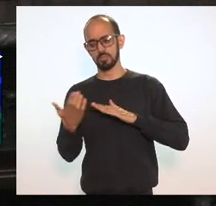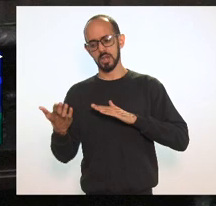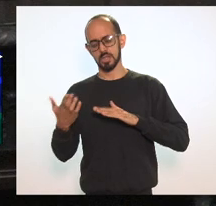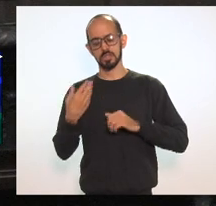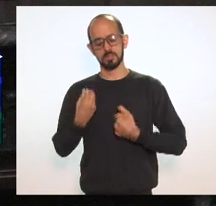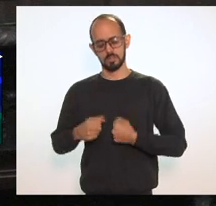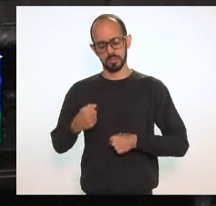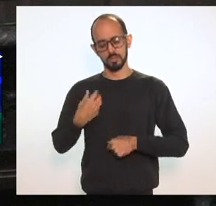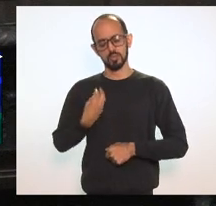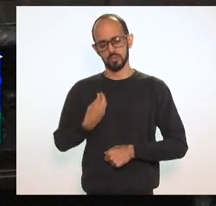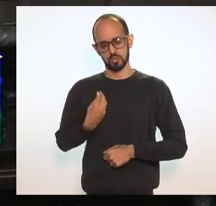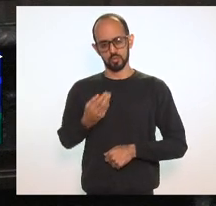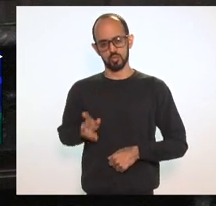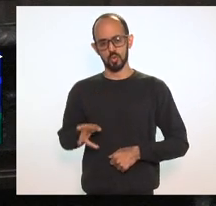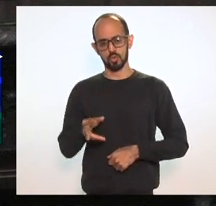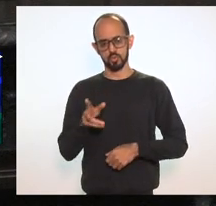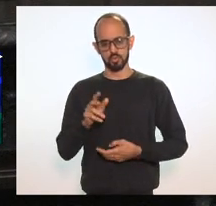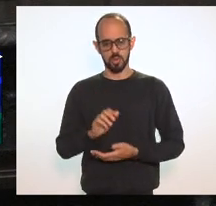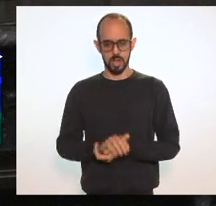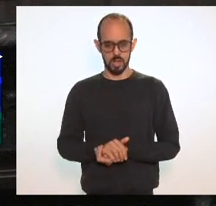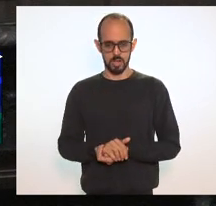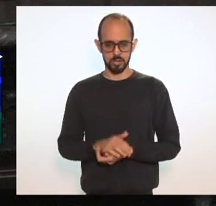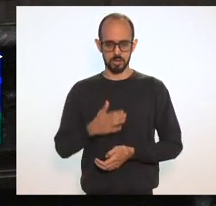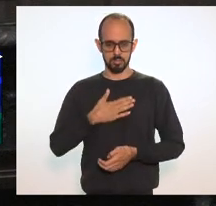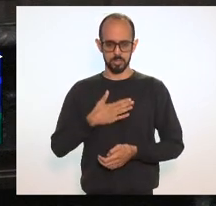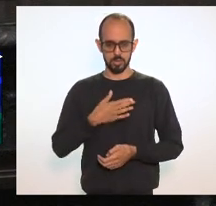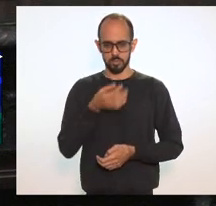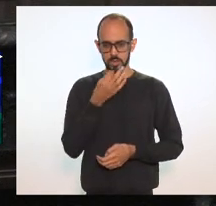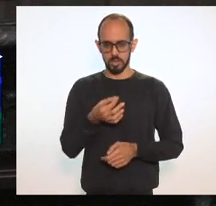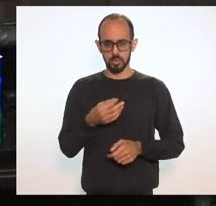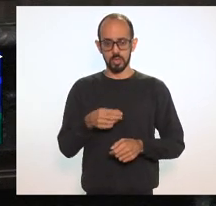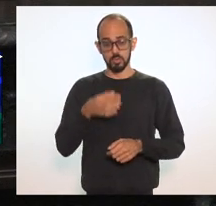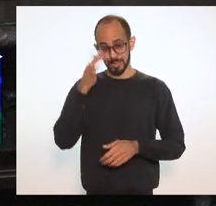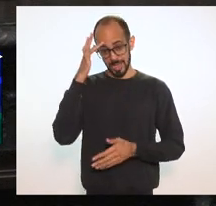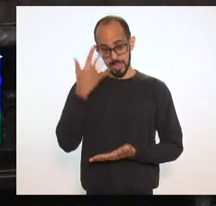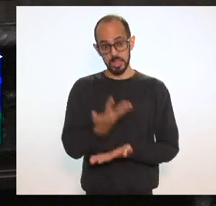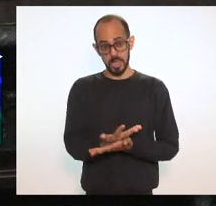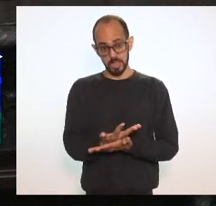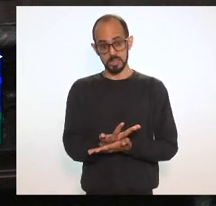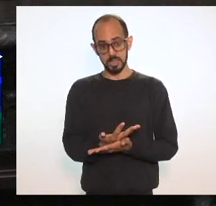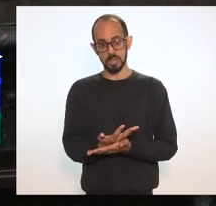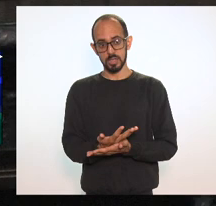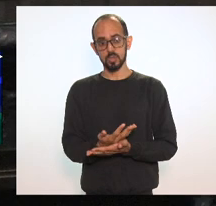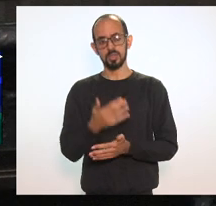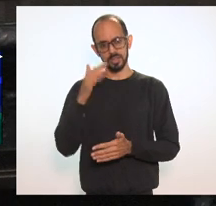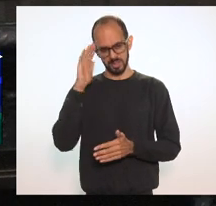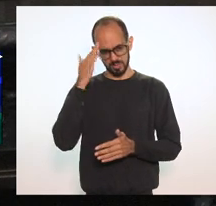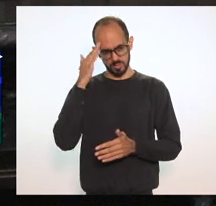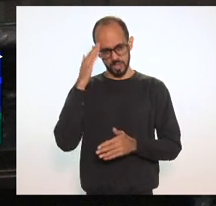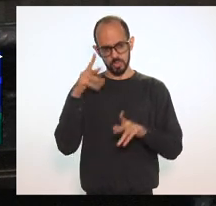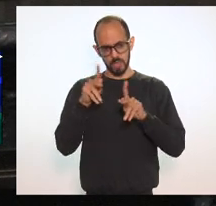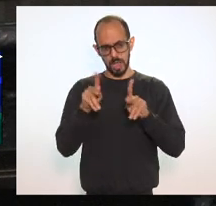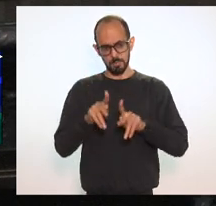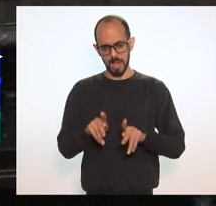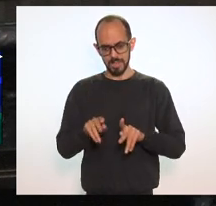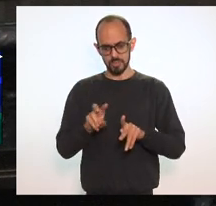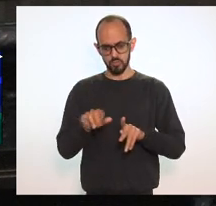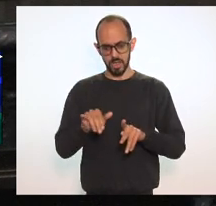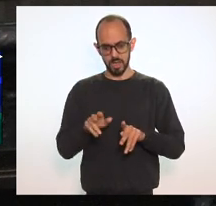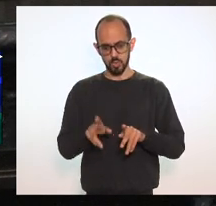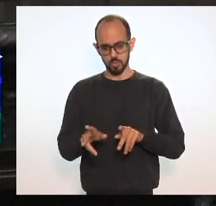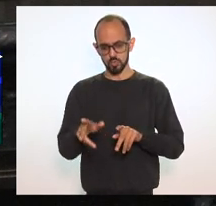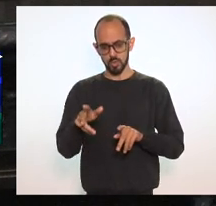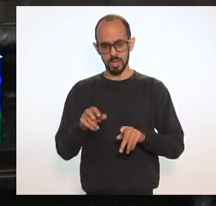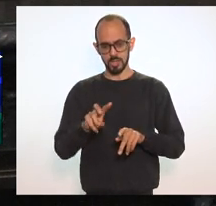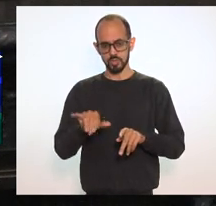então fica aqui no registro e tenho certeza que o entendimento EA paz vai reinar e que a gente vai ter